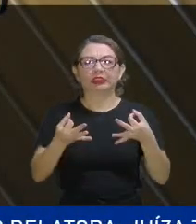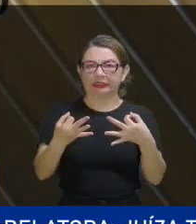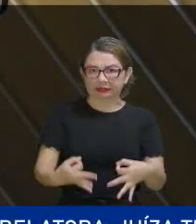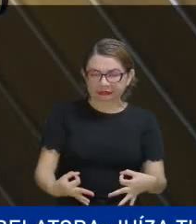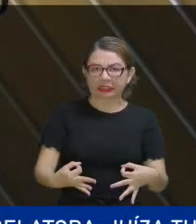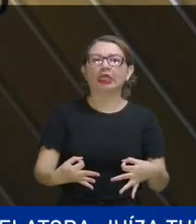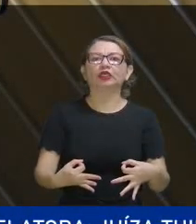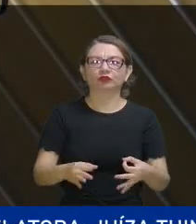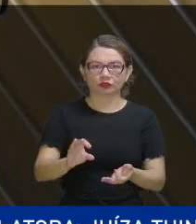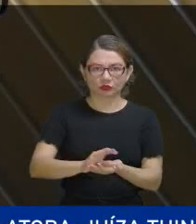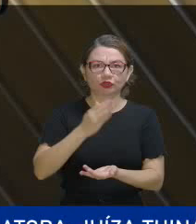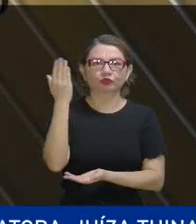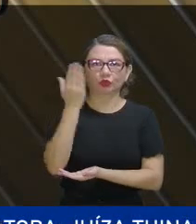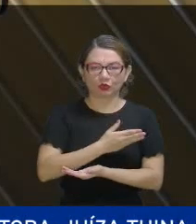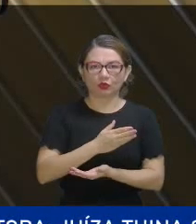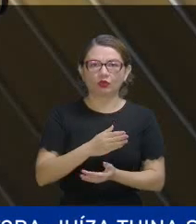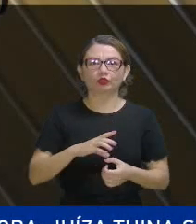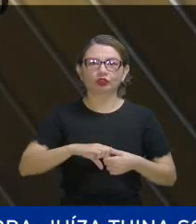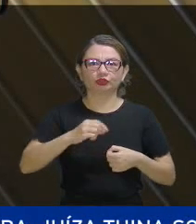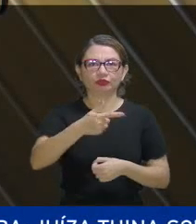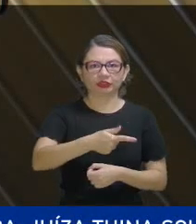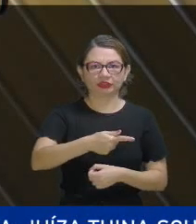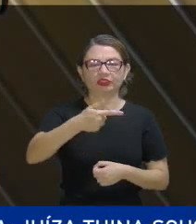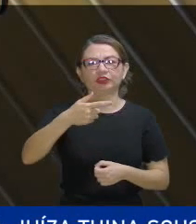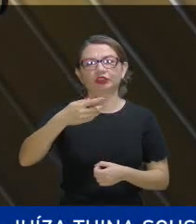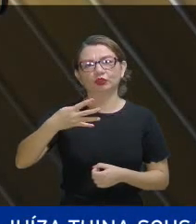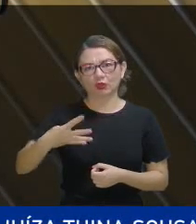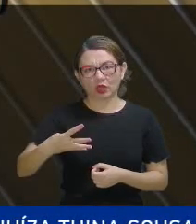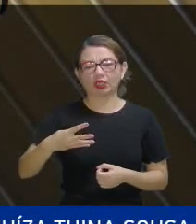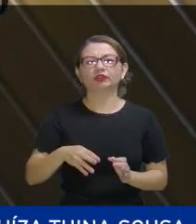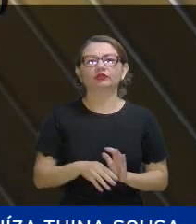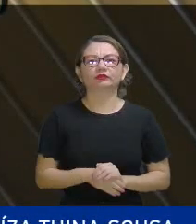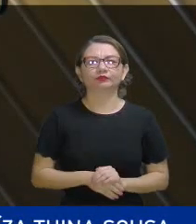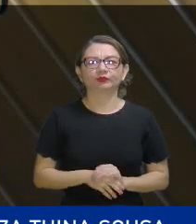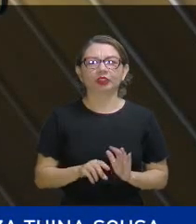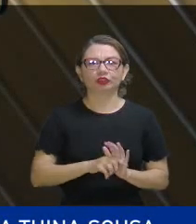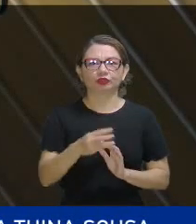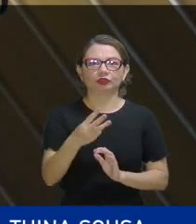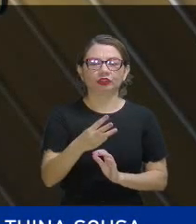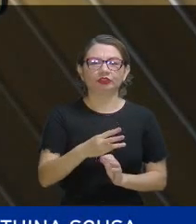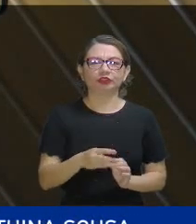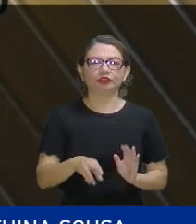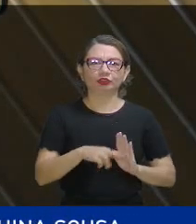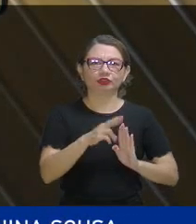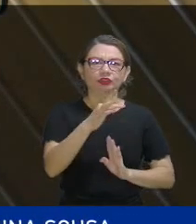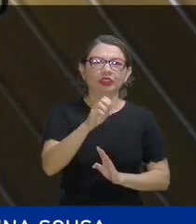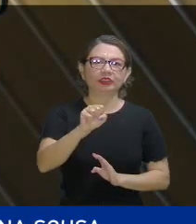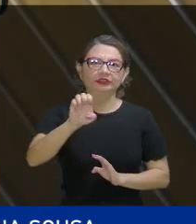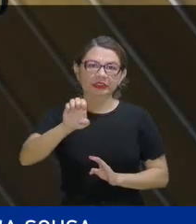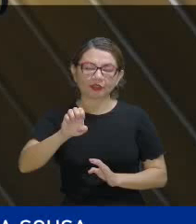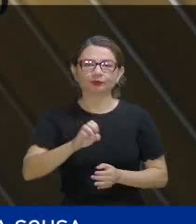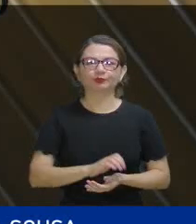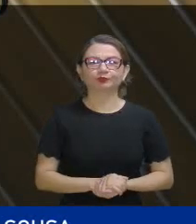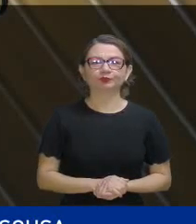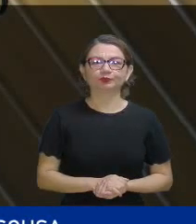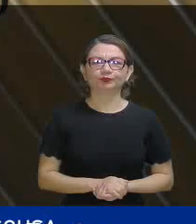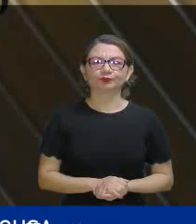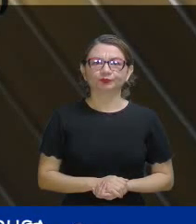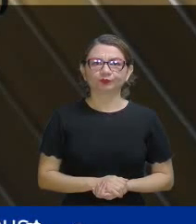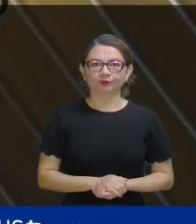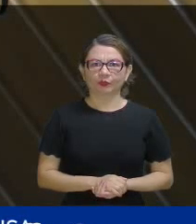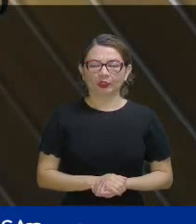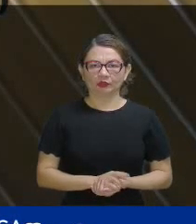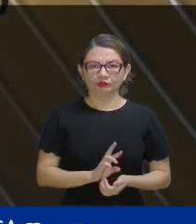das contas, consoante o artigo 74, inciso 3º da Resolução 23.607 de 2019.